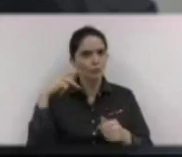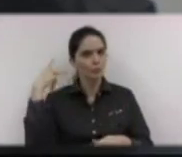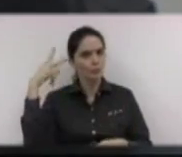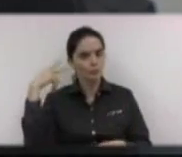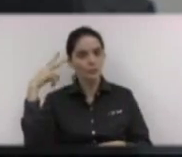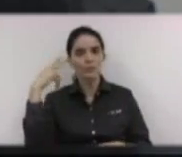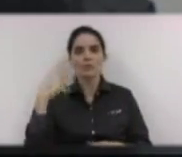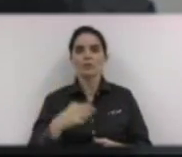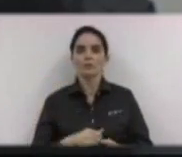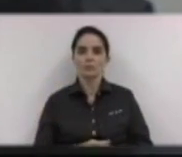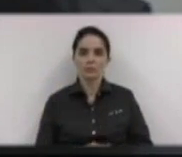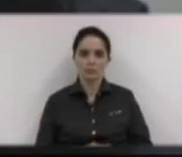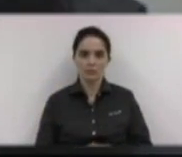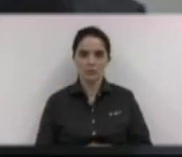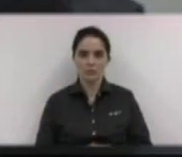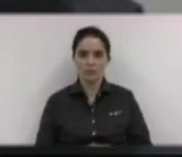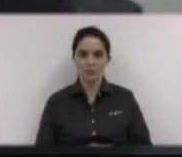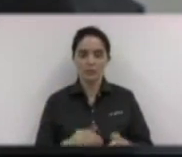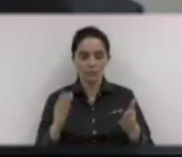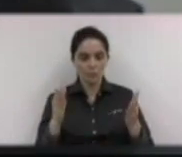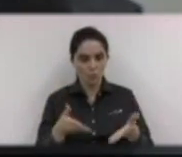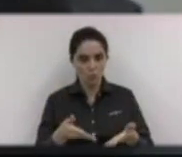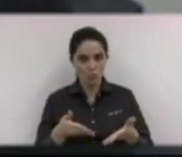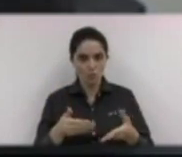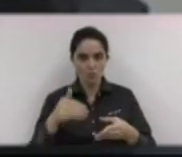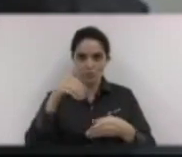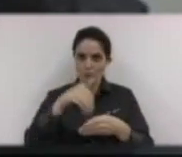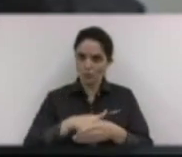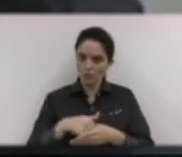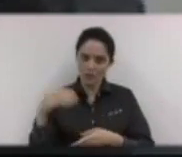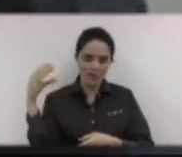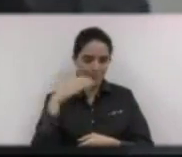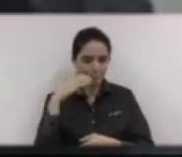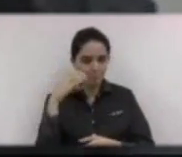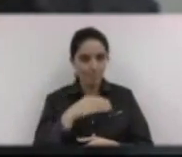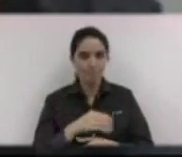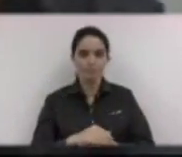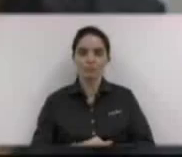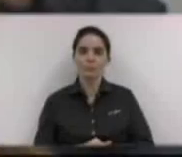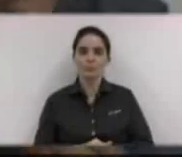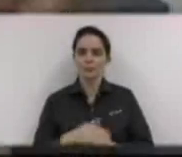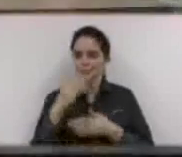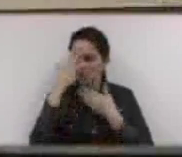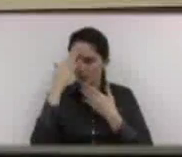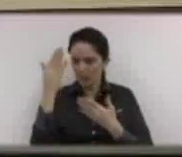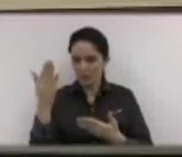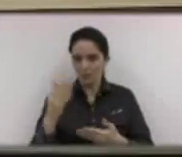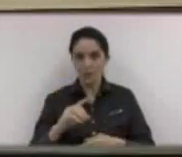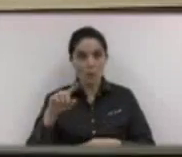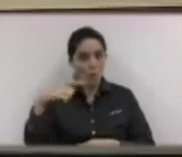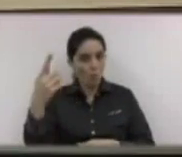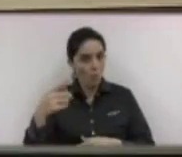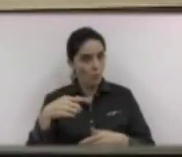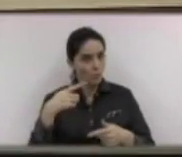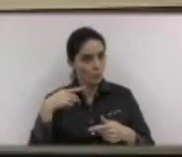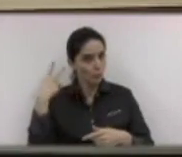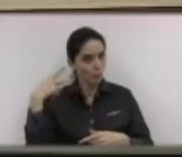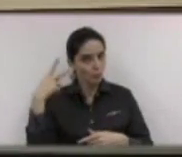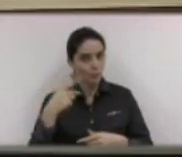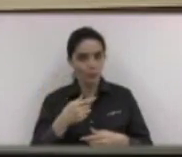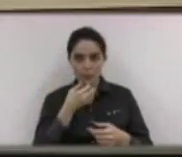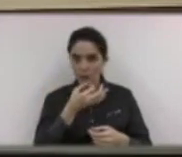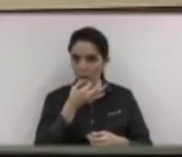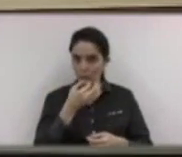todos os vereadores para que possamos, na data de hoje, votar em regime de urgência essa propositura. Obrigada. Mais algum vereador deseja